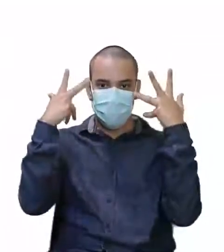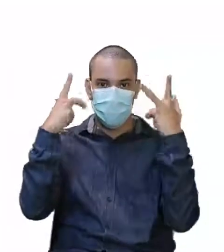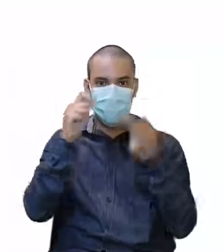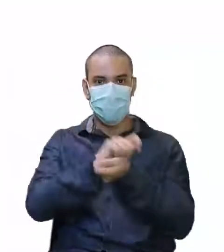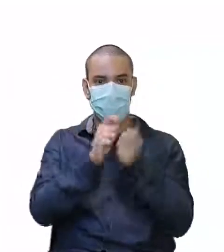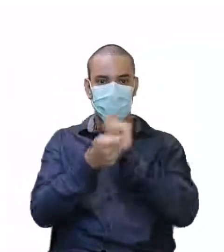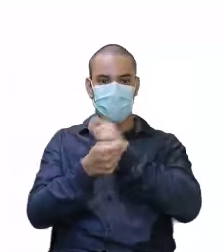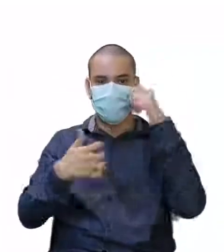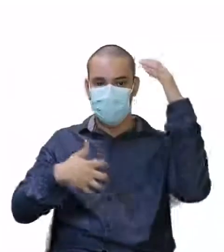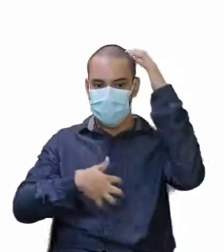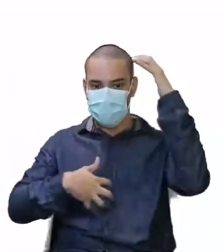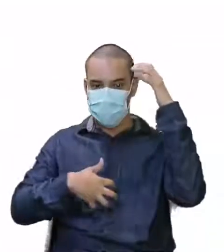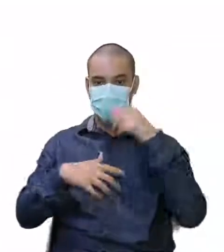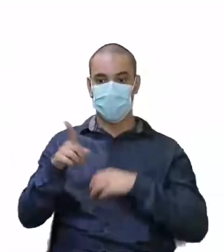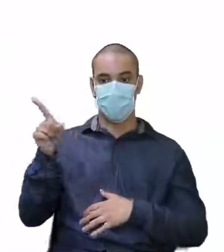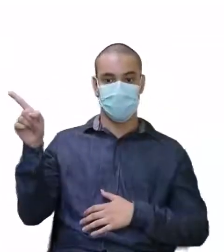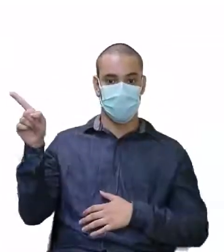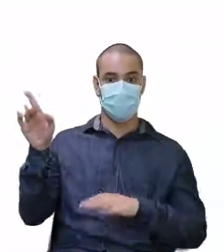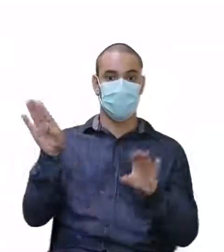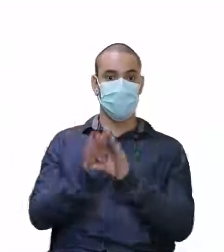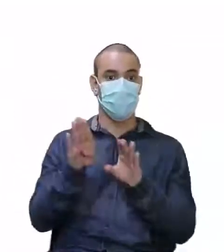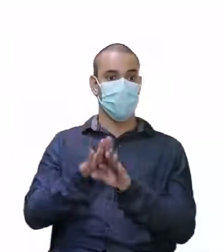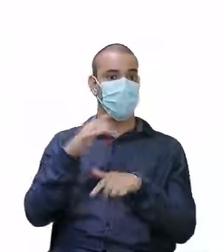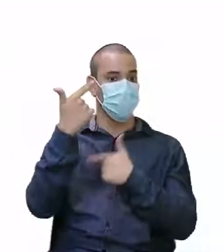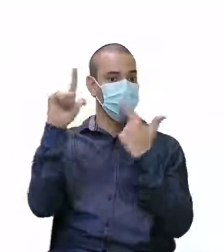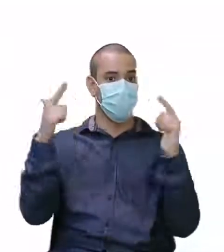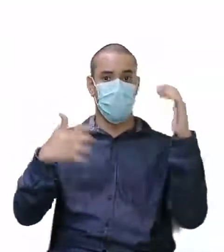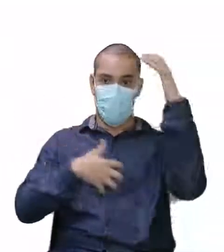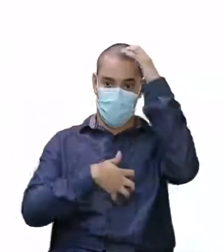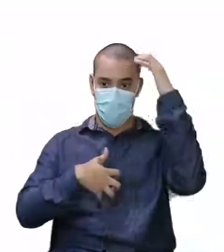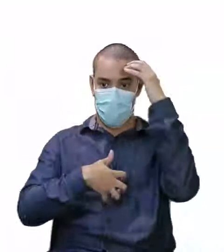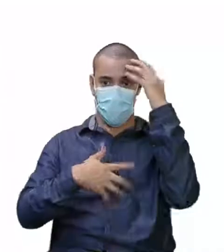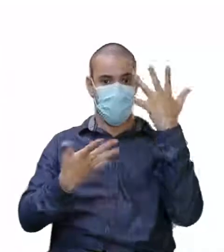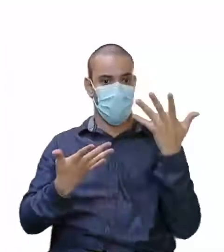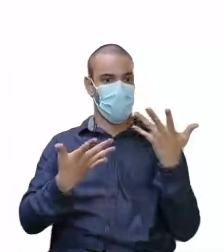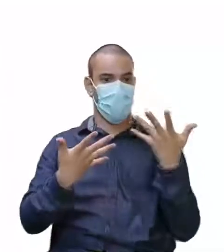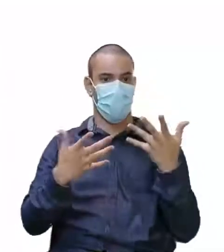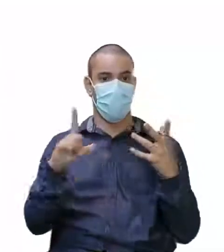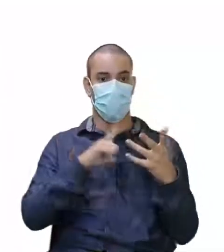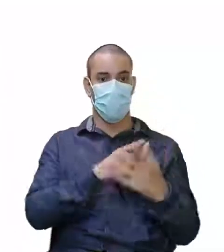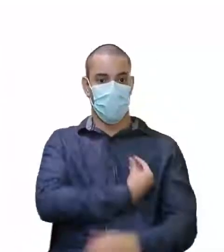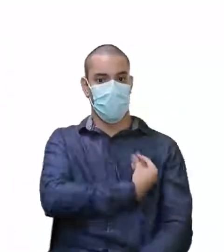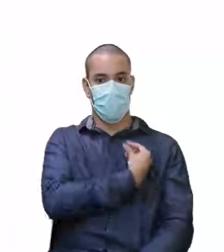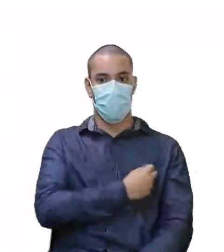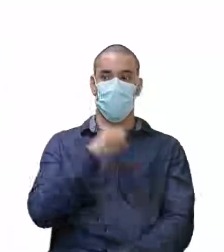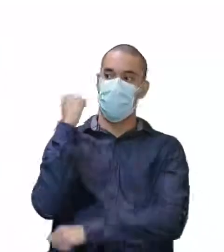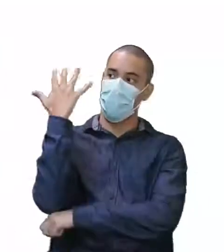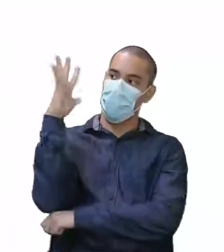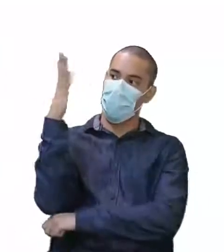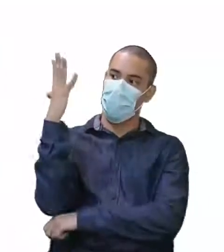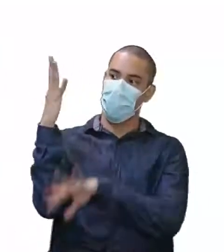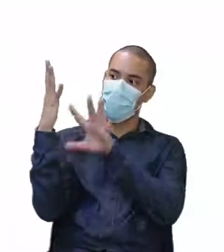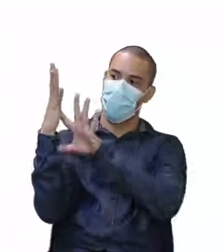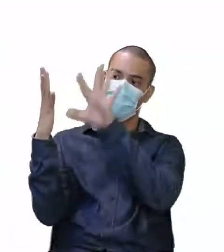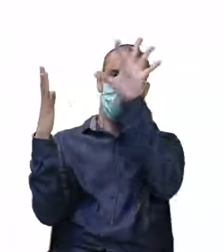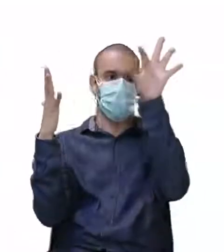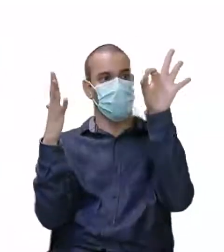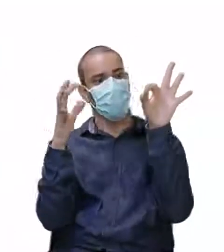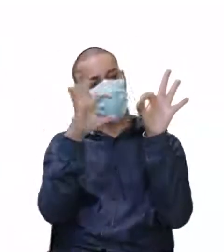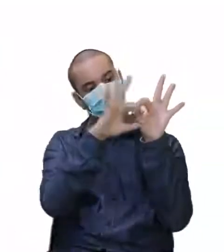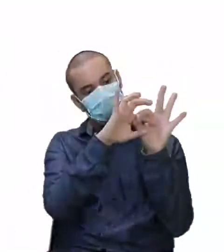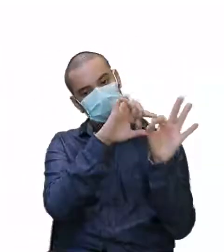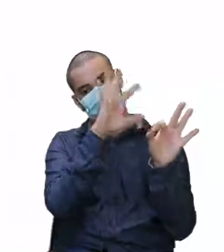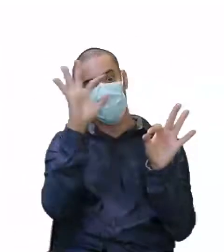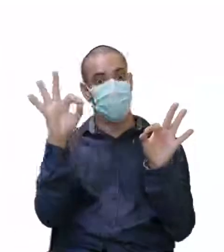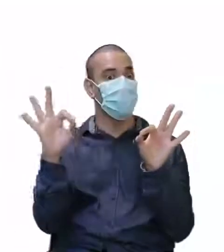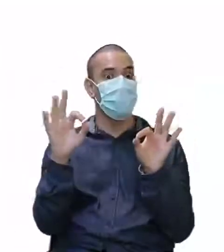Atlântica. Assim como os outros macacos, né? Vive ali em cima das árvores. Quando eu digo